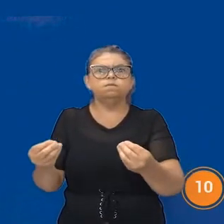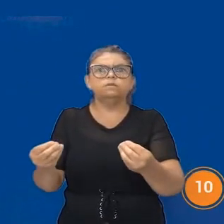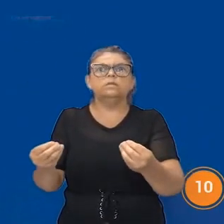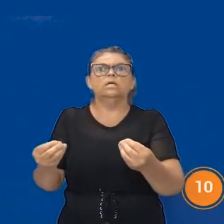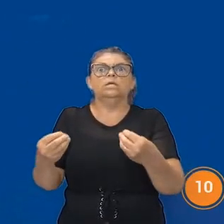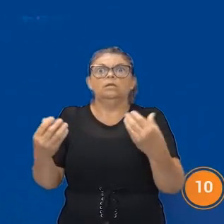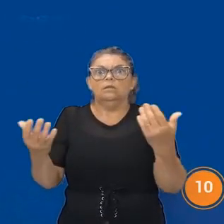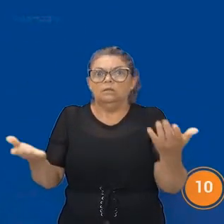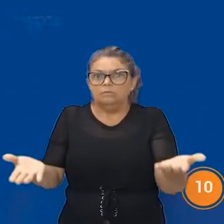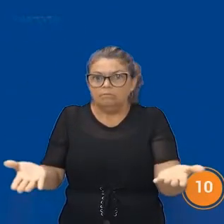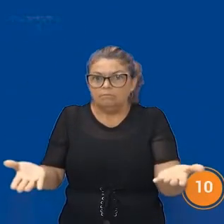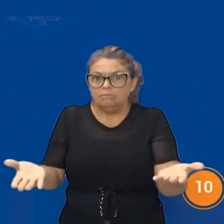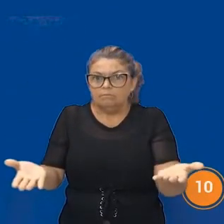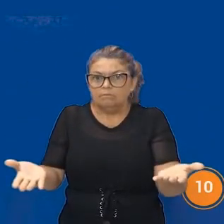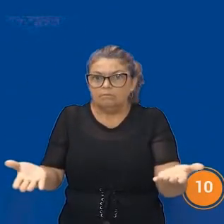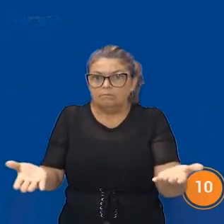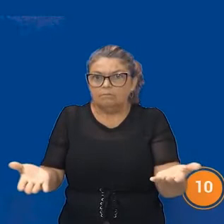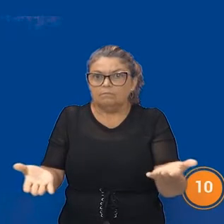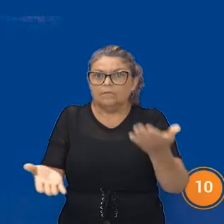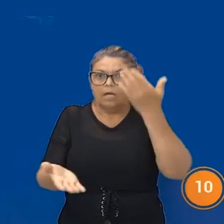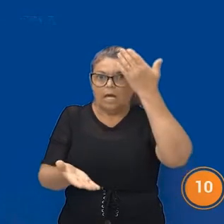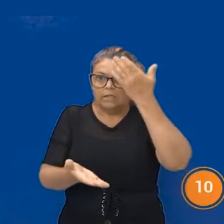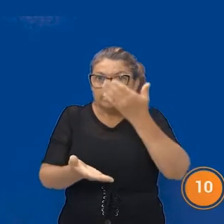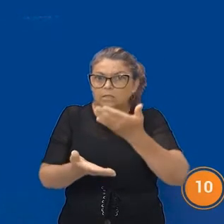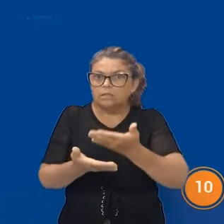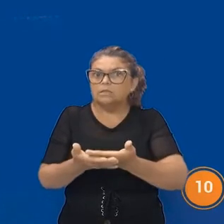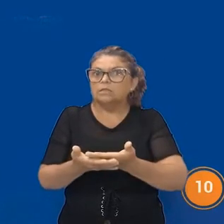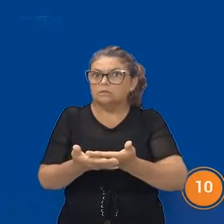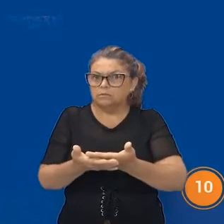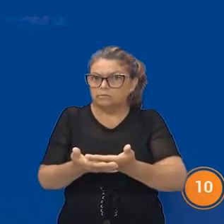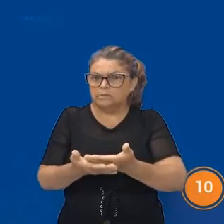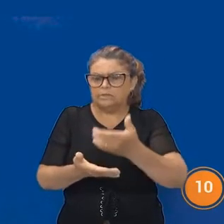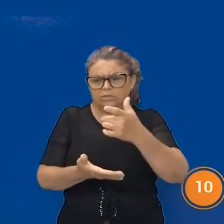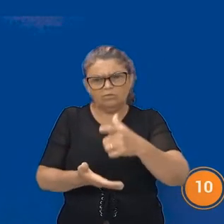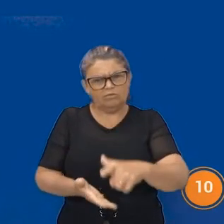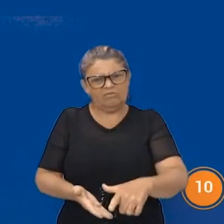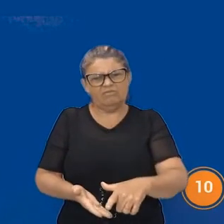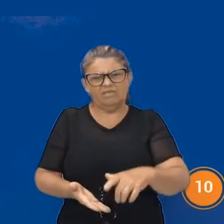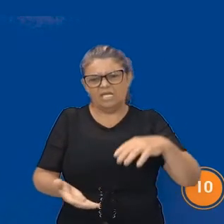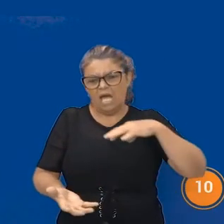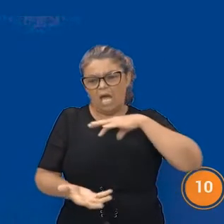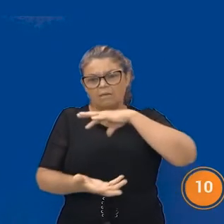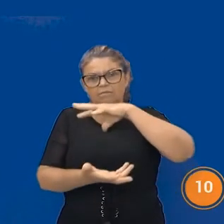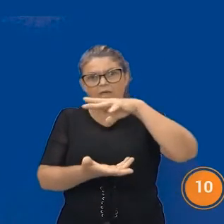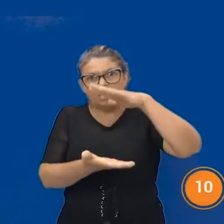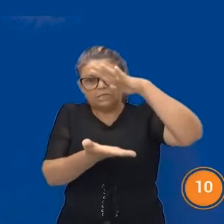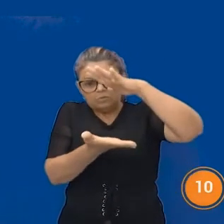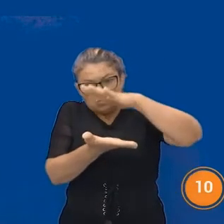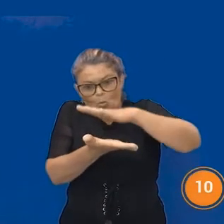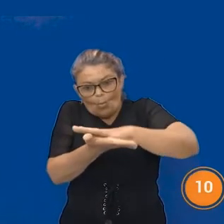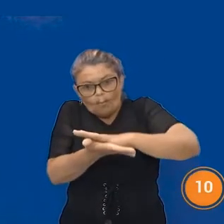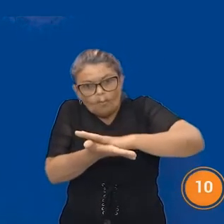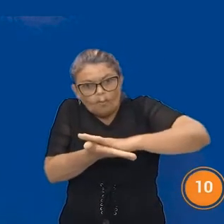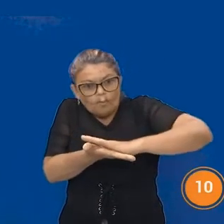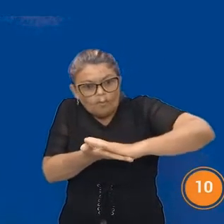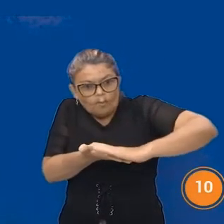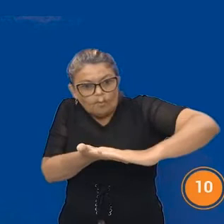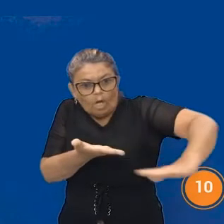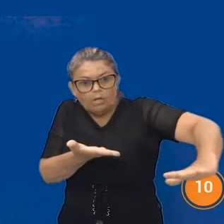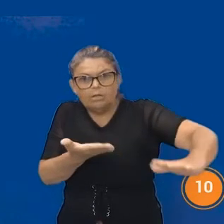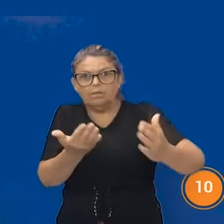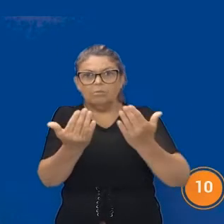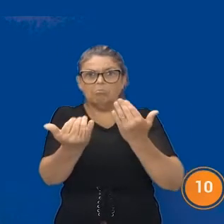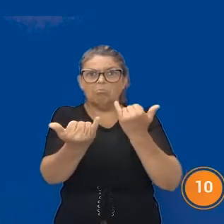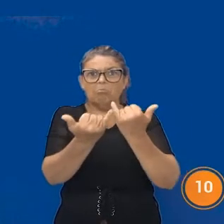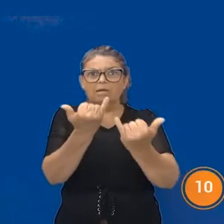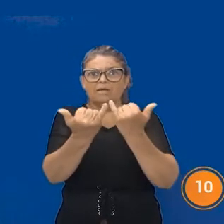acabei de citar novamente, a crença de que a Terra era achatada como uma pizza. Então, e aquele que se afastasse